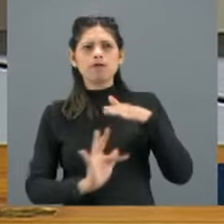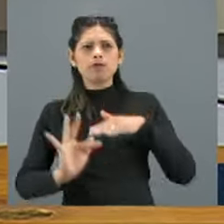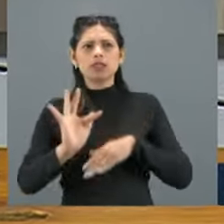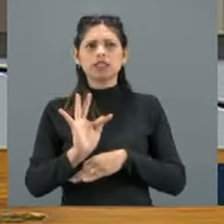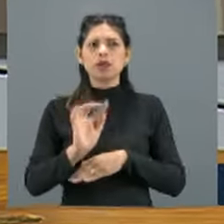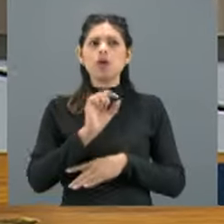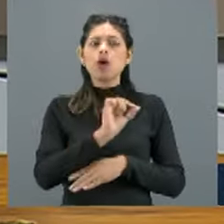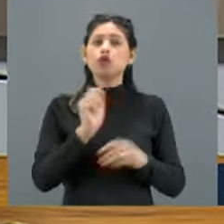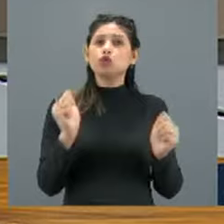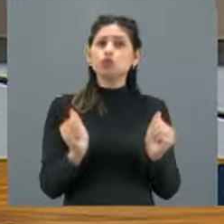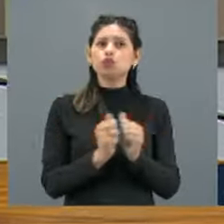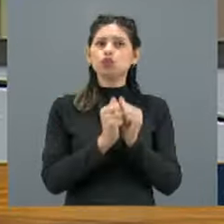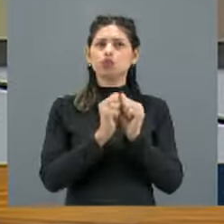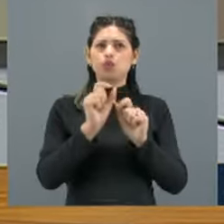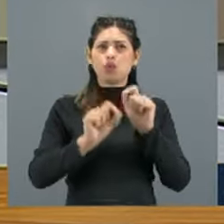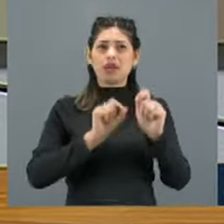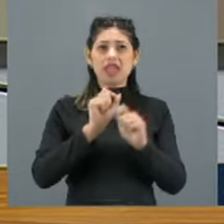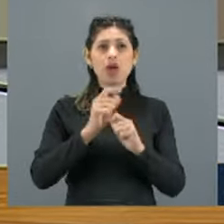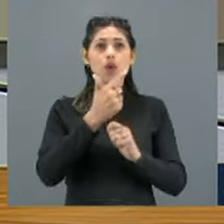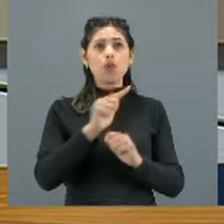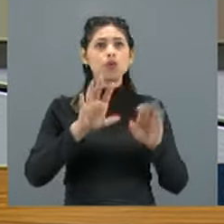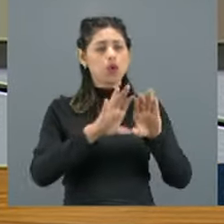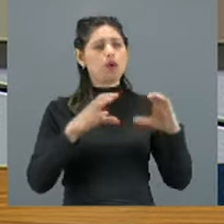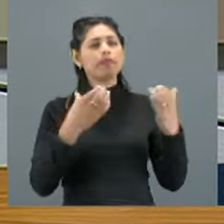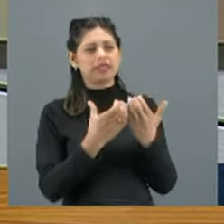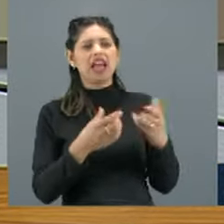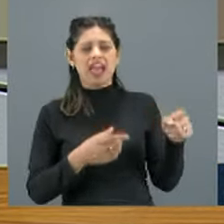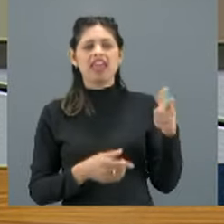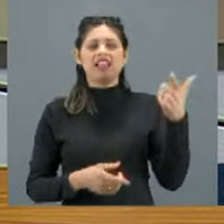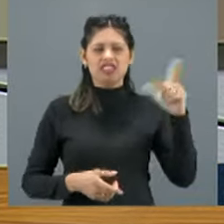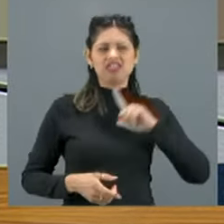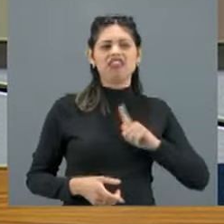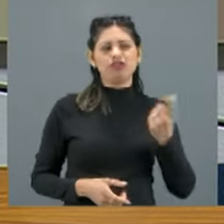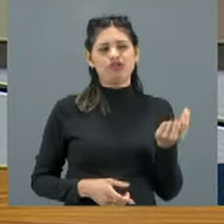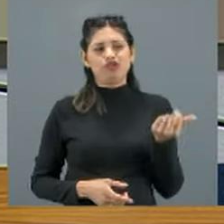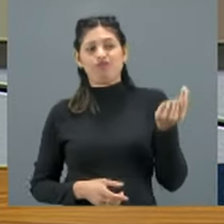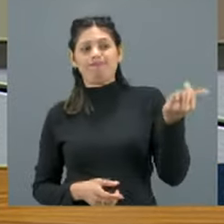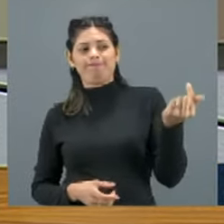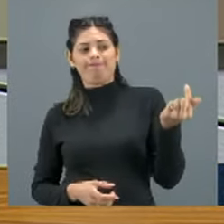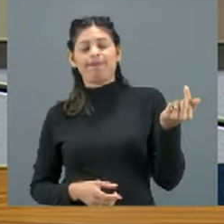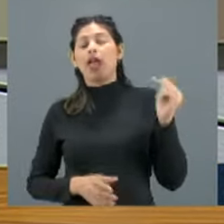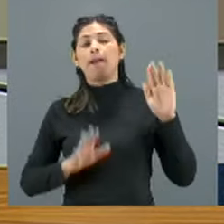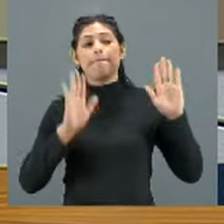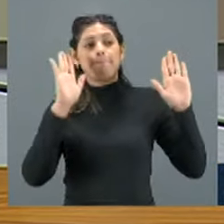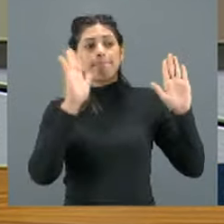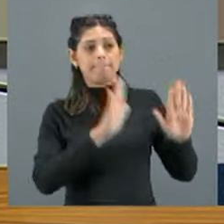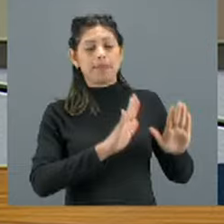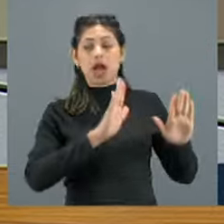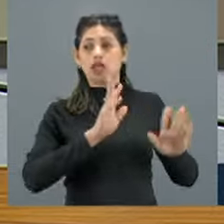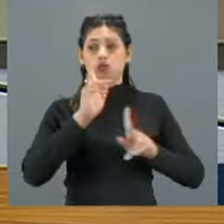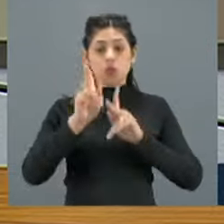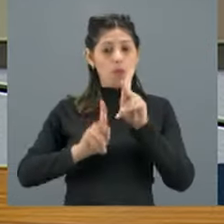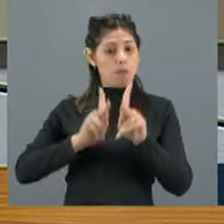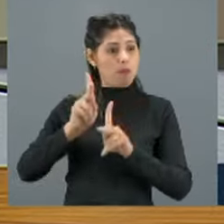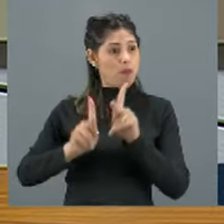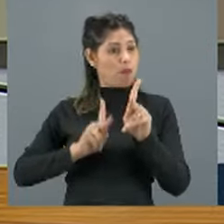Banco Mundial, com o BID, etc. tal, aí para isso tem dinheiro. Agora, para a maioria da população indígena, como para a